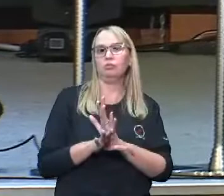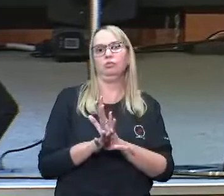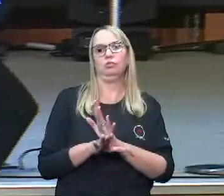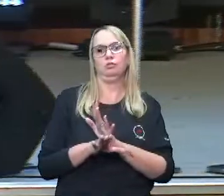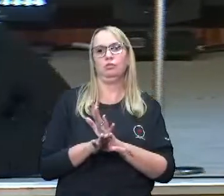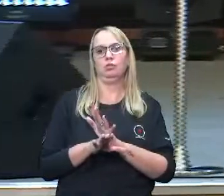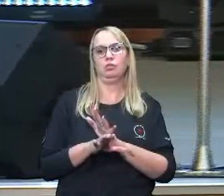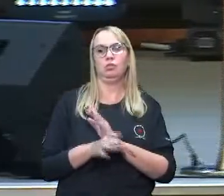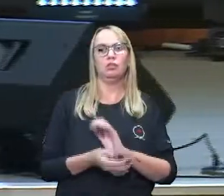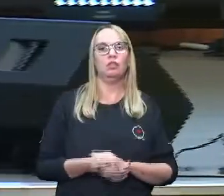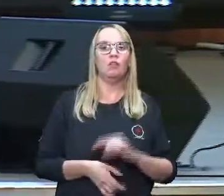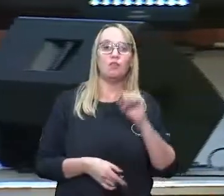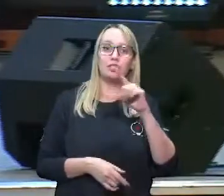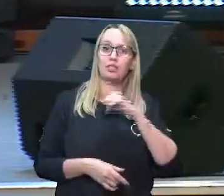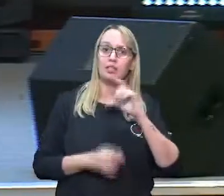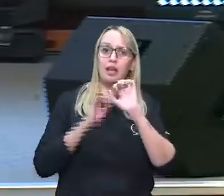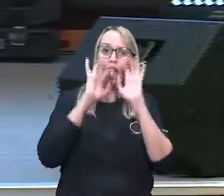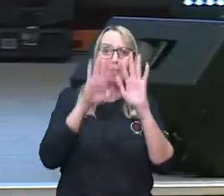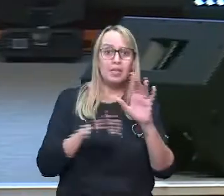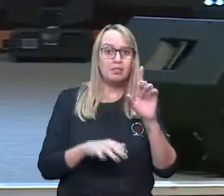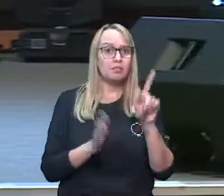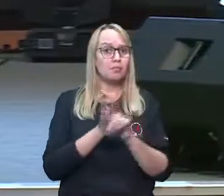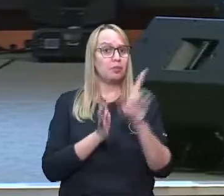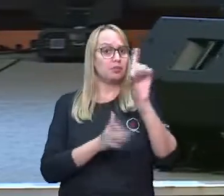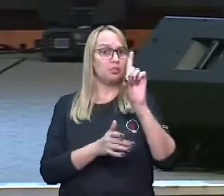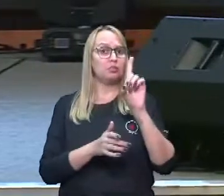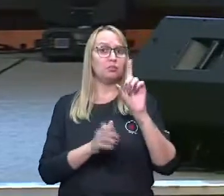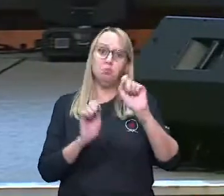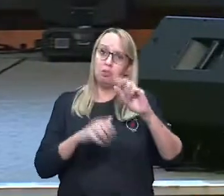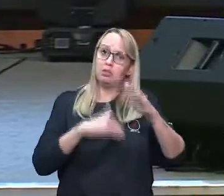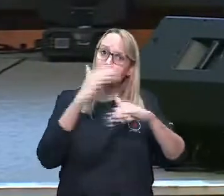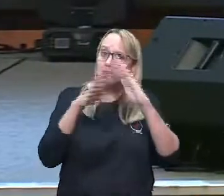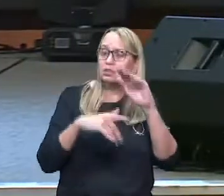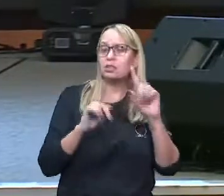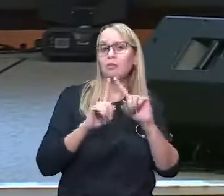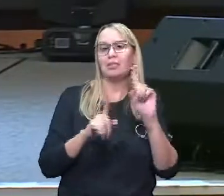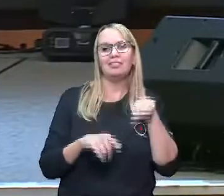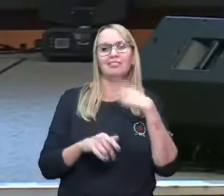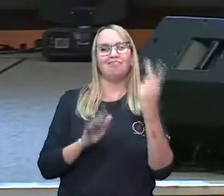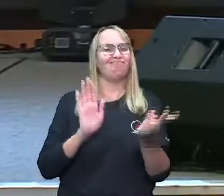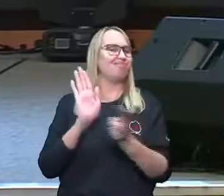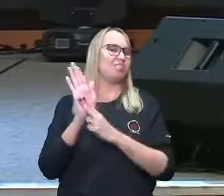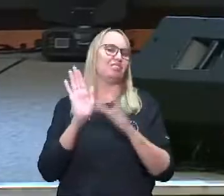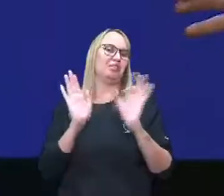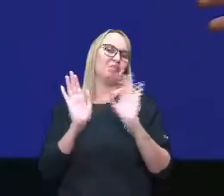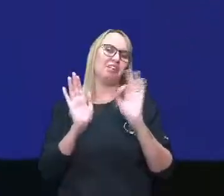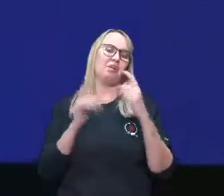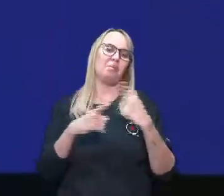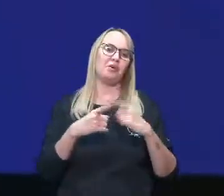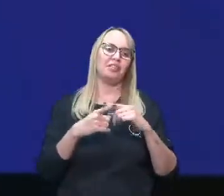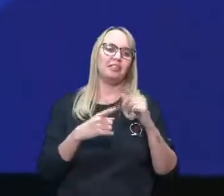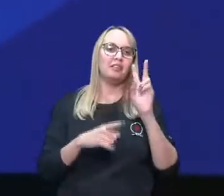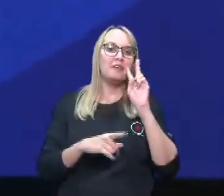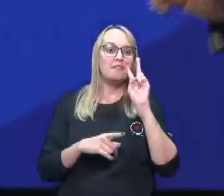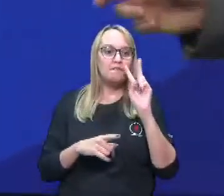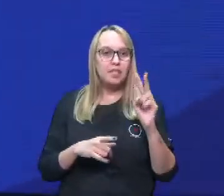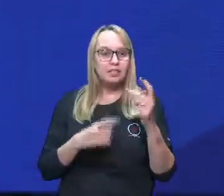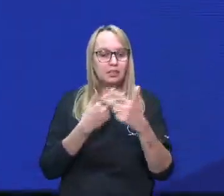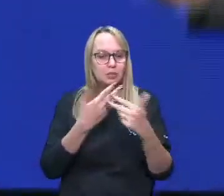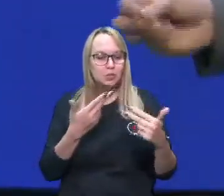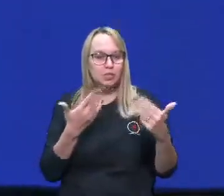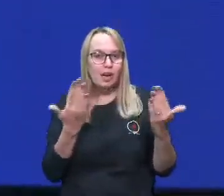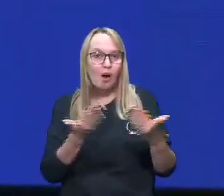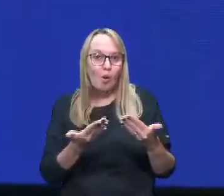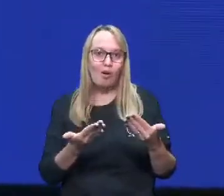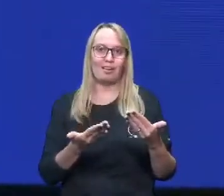Você já carrega uma bênção de Deus para crescer. E o problema é que nós não reconhecemos que somos prósperos, porque nós estamos olhando, e o